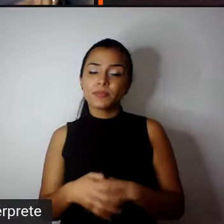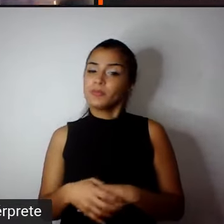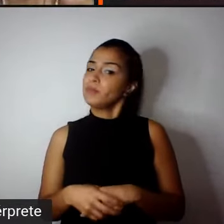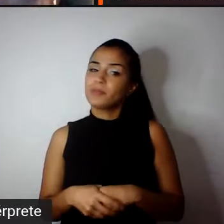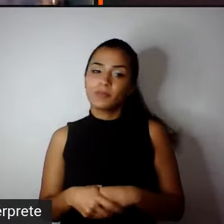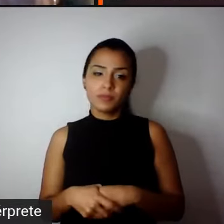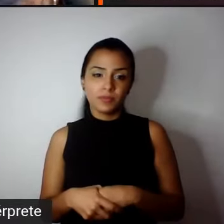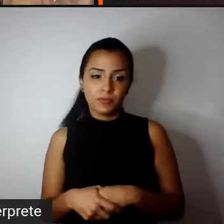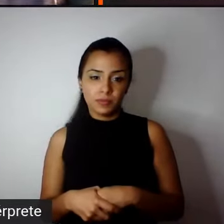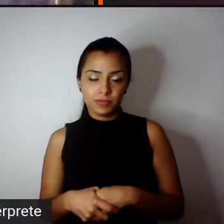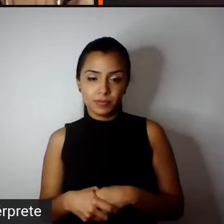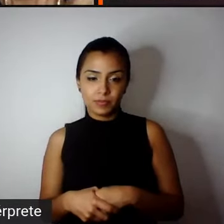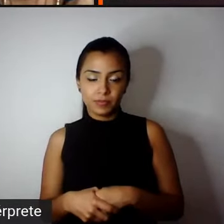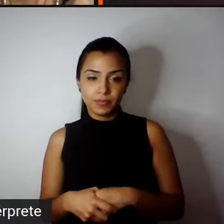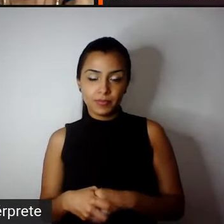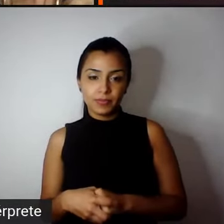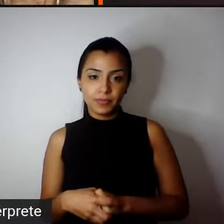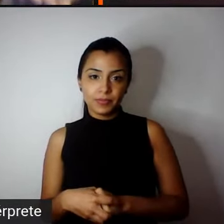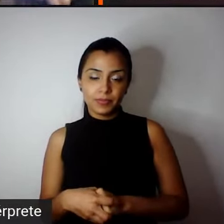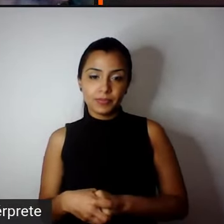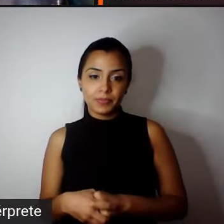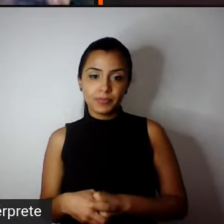são literalmente